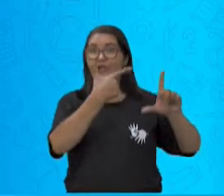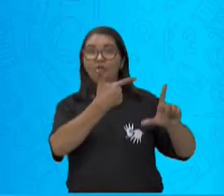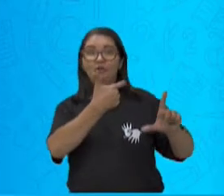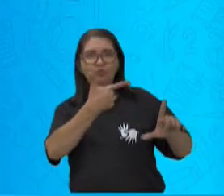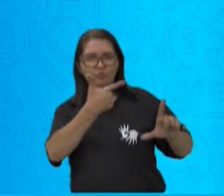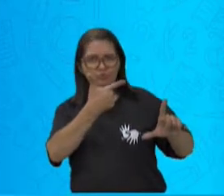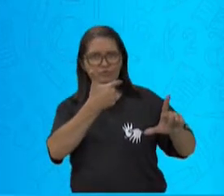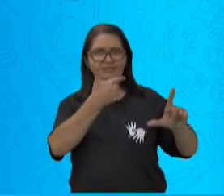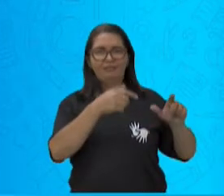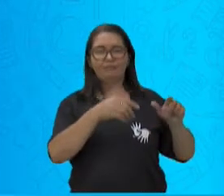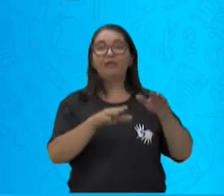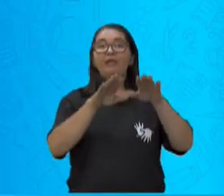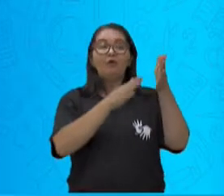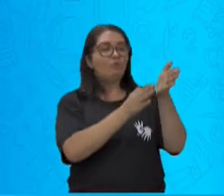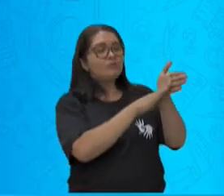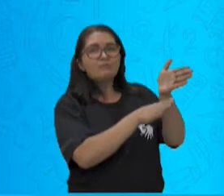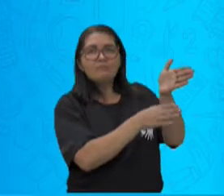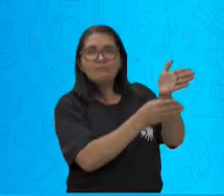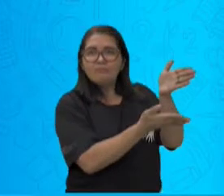entre linhas.